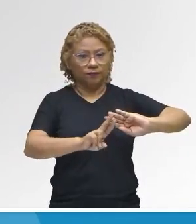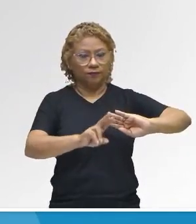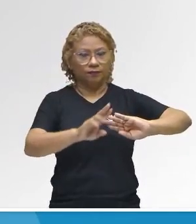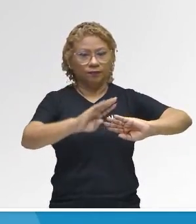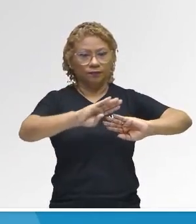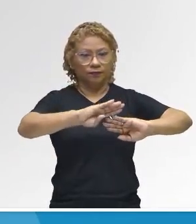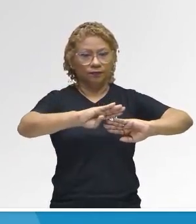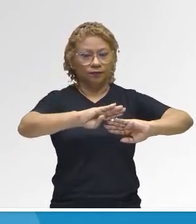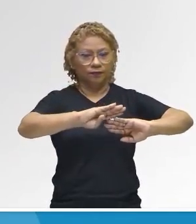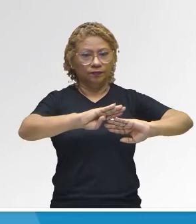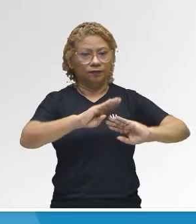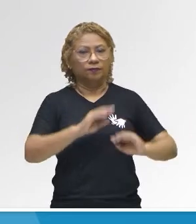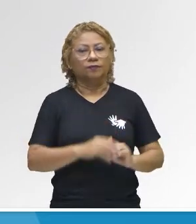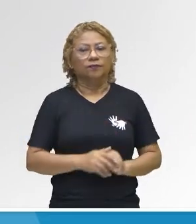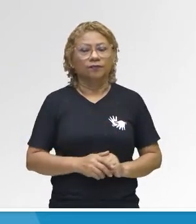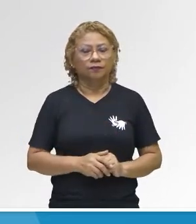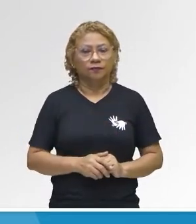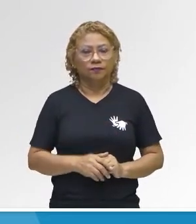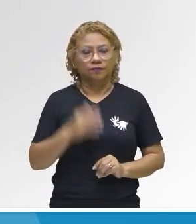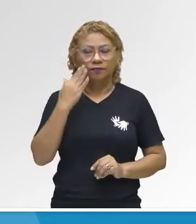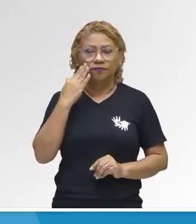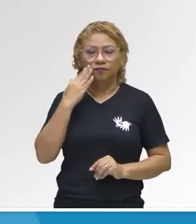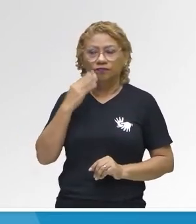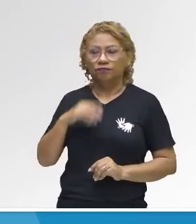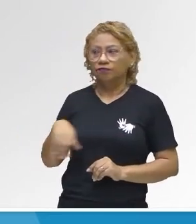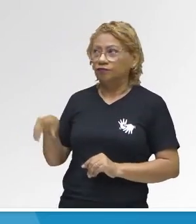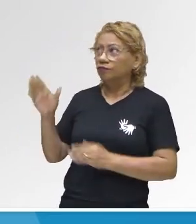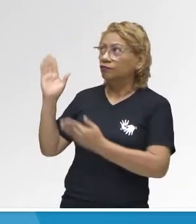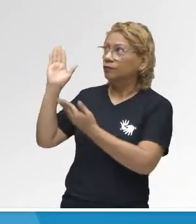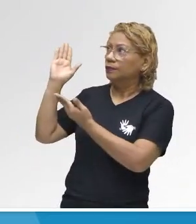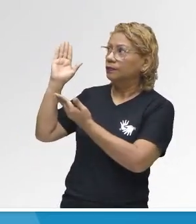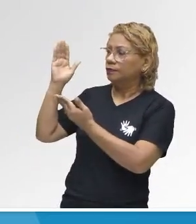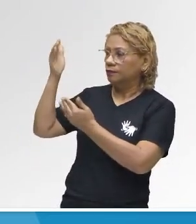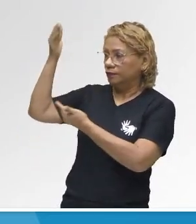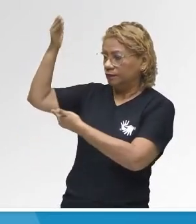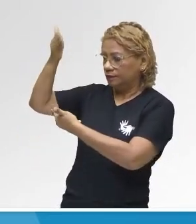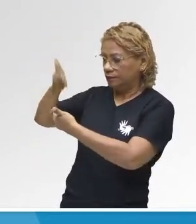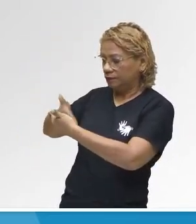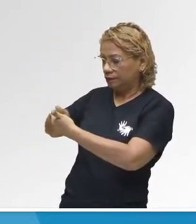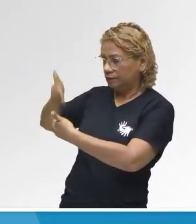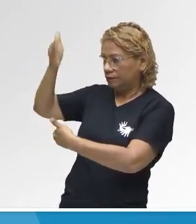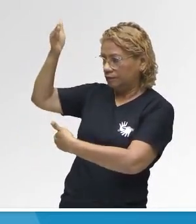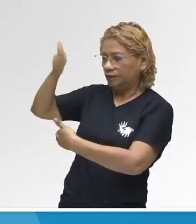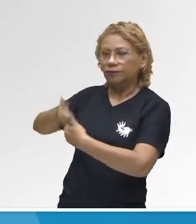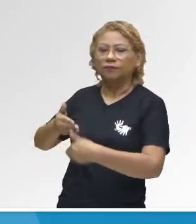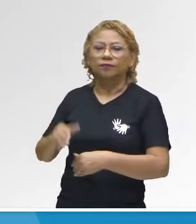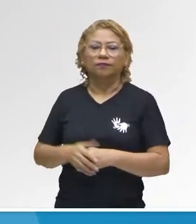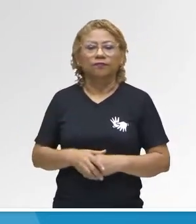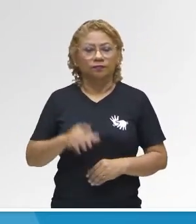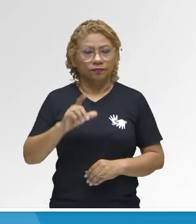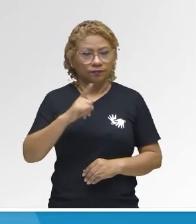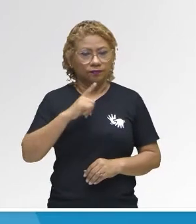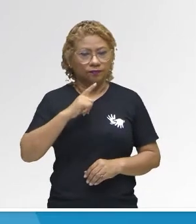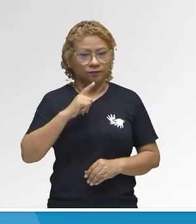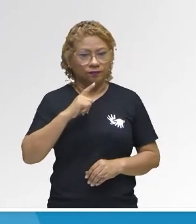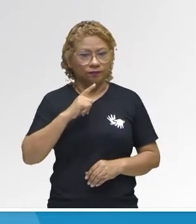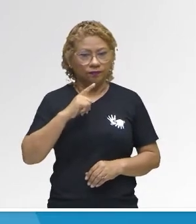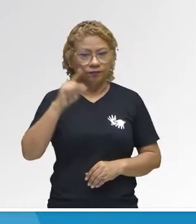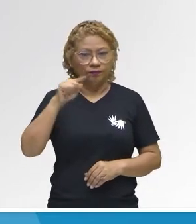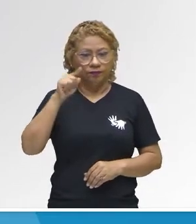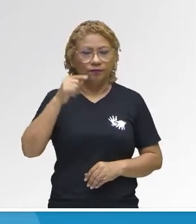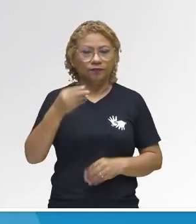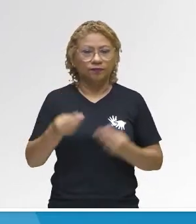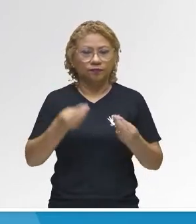Por quê? Porque eu estou olhando na lateral. Agora percebam que agora eu só tenho um ponto. Esse ponto é como se eu estivesse olhando